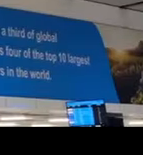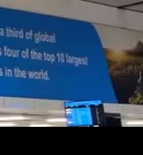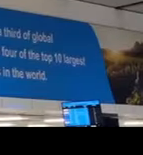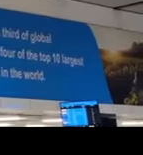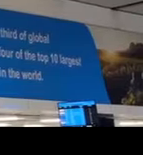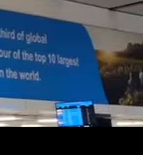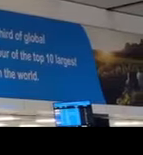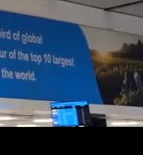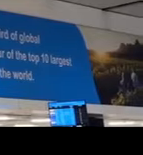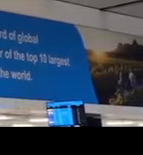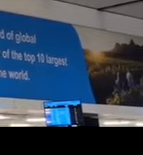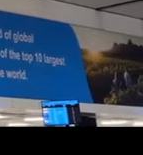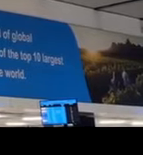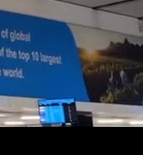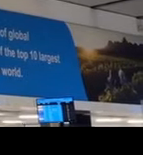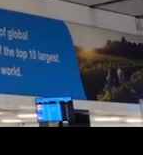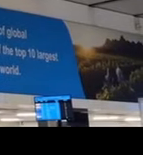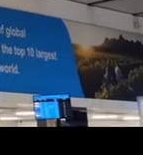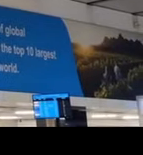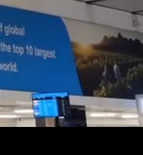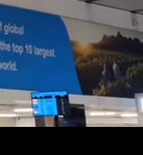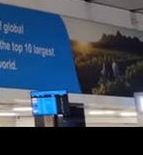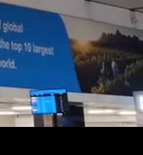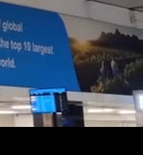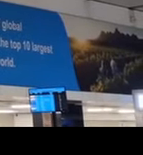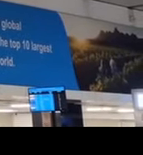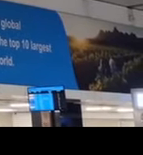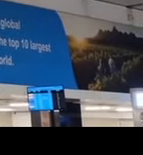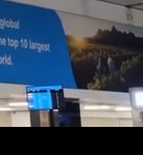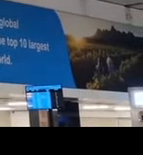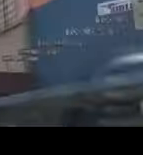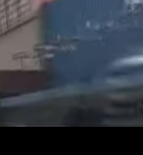762 bilhões de dólares em